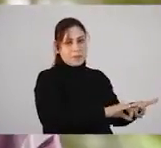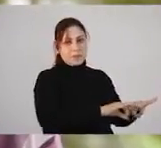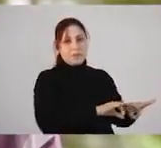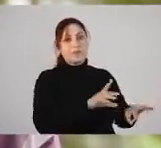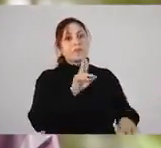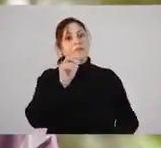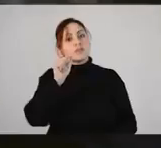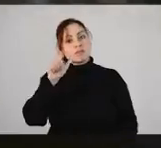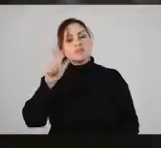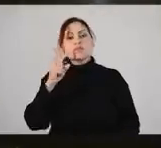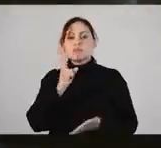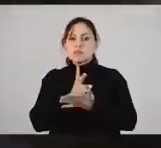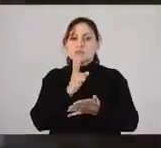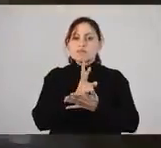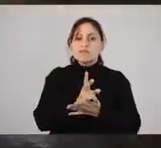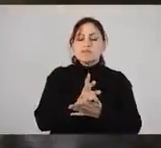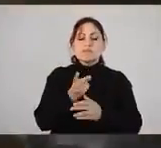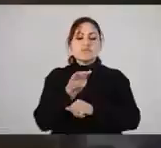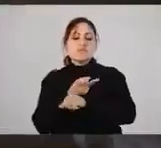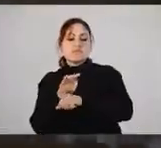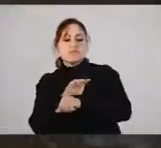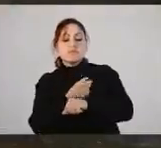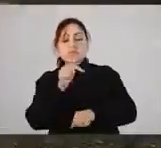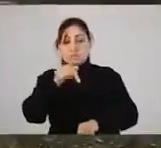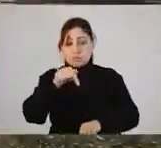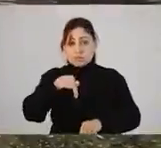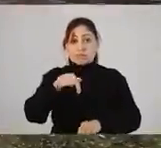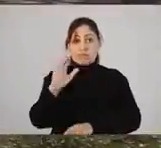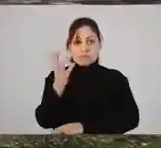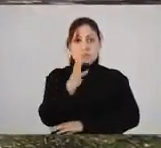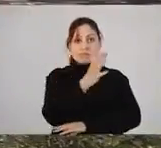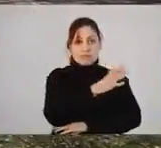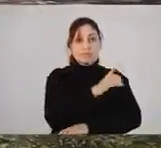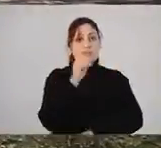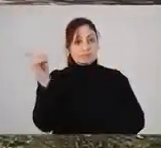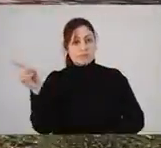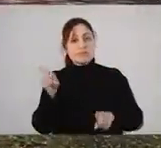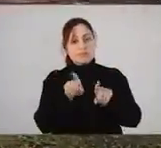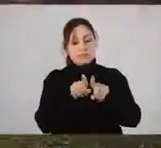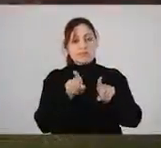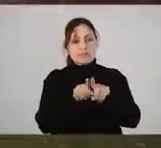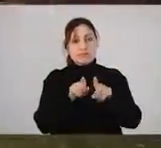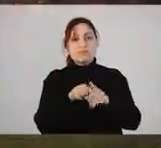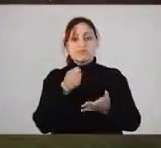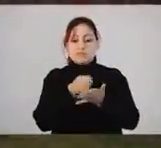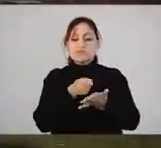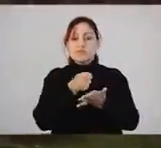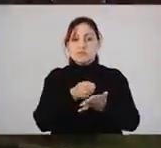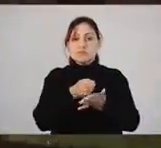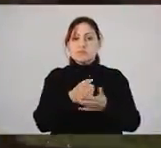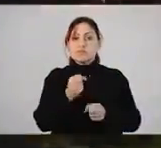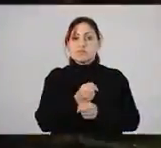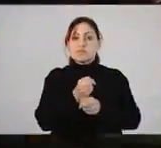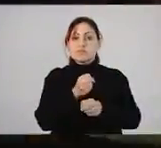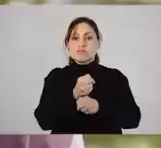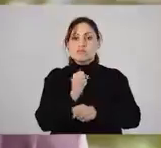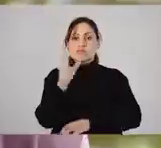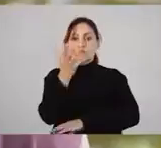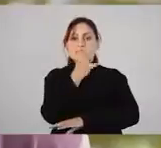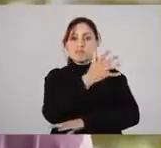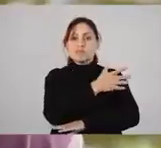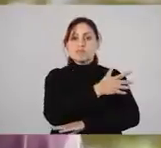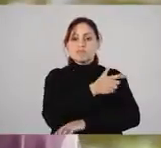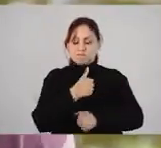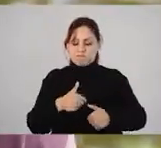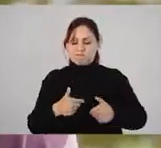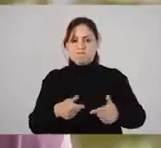fazer tudo o que era possível para o bairro, inclusive aqui esse parque aqui foi uma das iniciativas dele para a construção desse